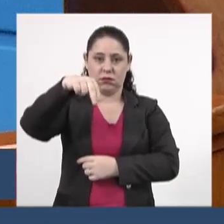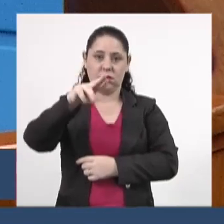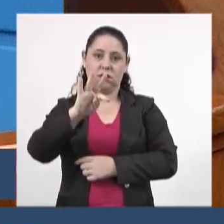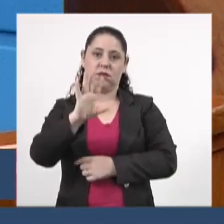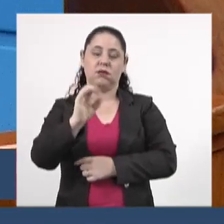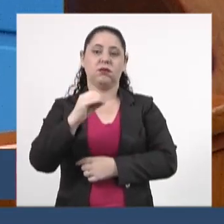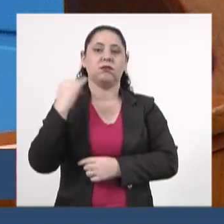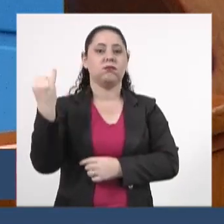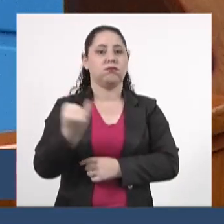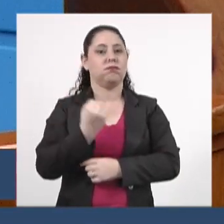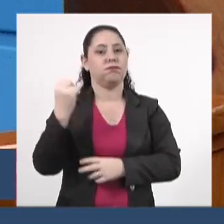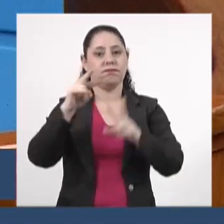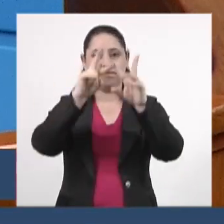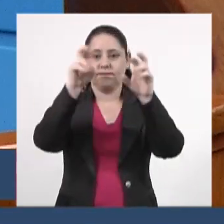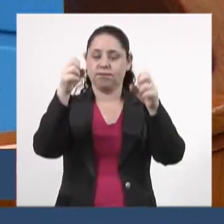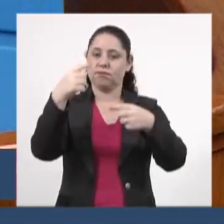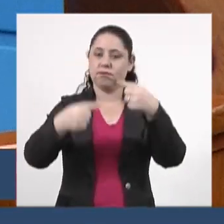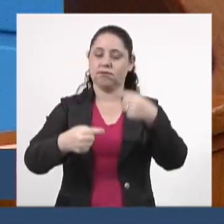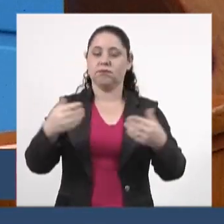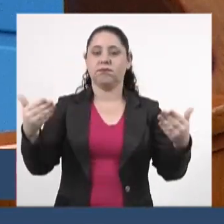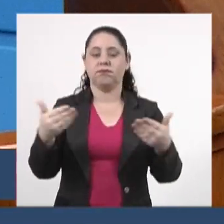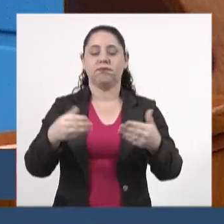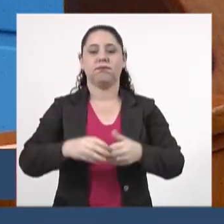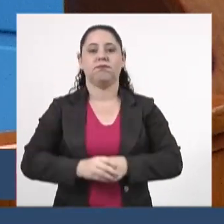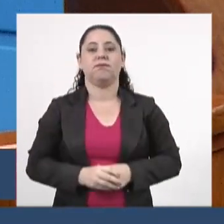tão importante e que tem